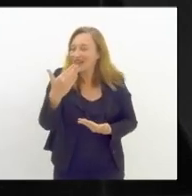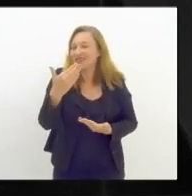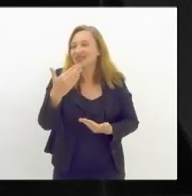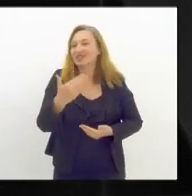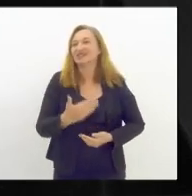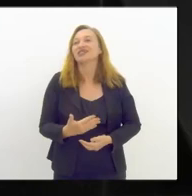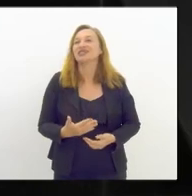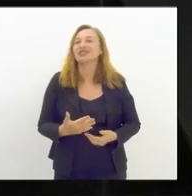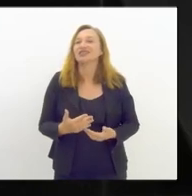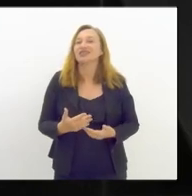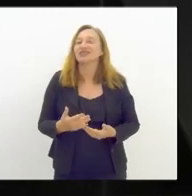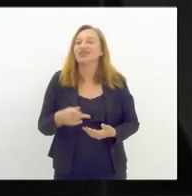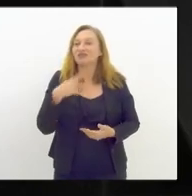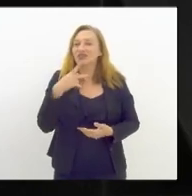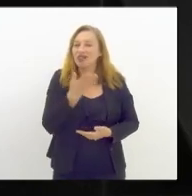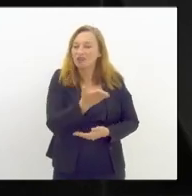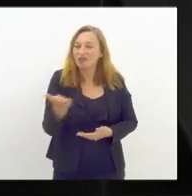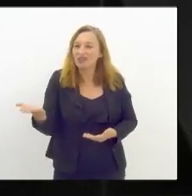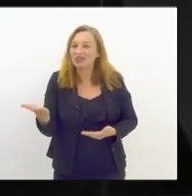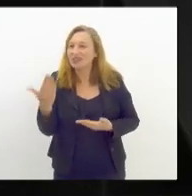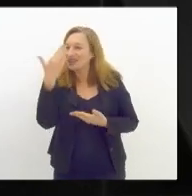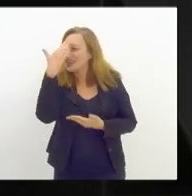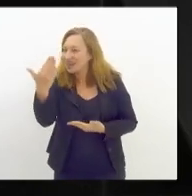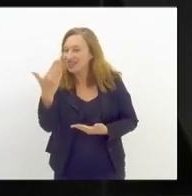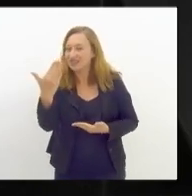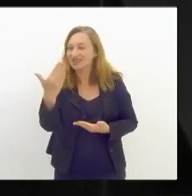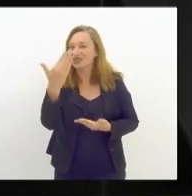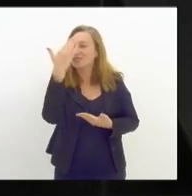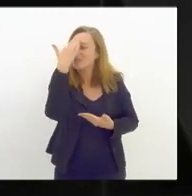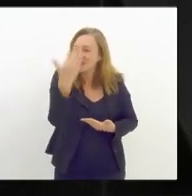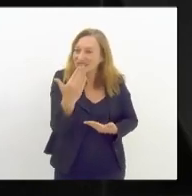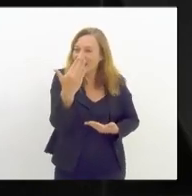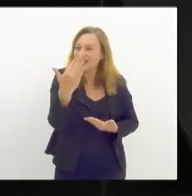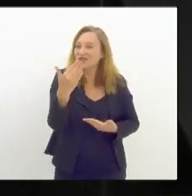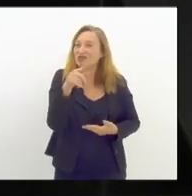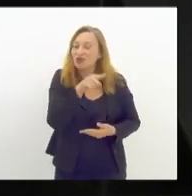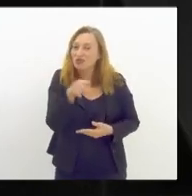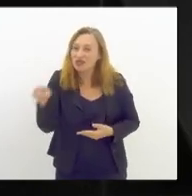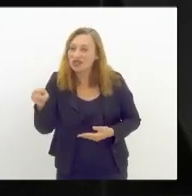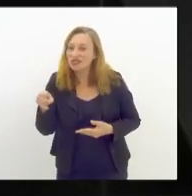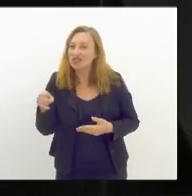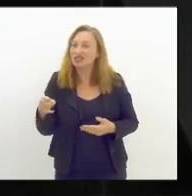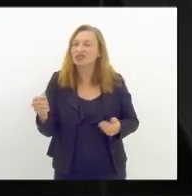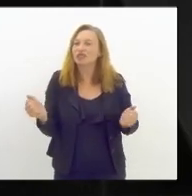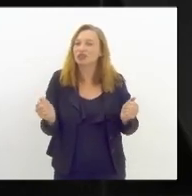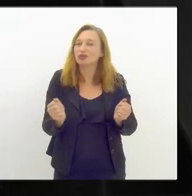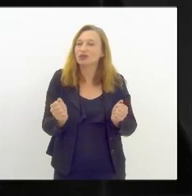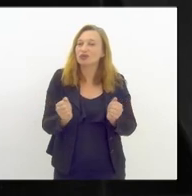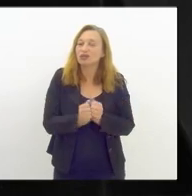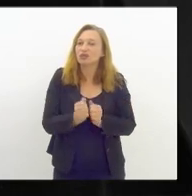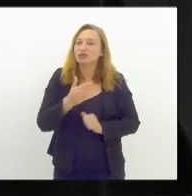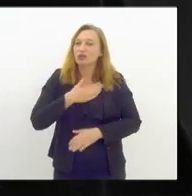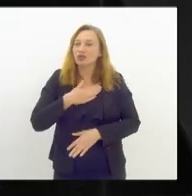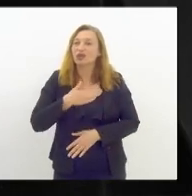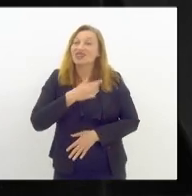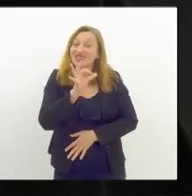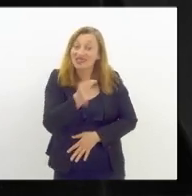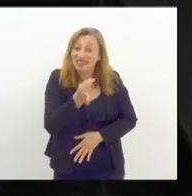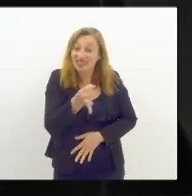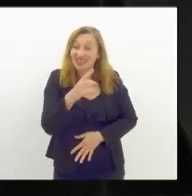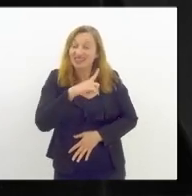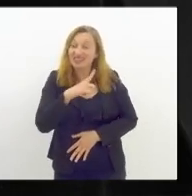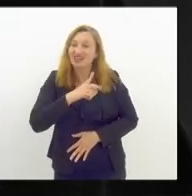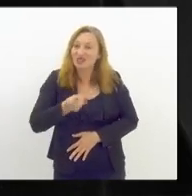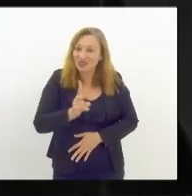o que eu tenho para dizer para vocês é gratidão obrigado porque vocês estiverem estarão comigo que eu tenho certeza que